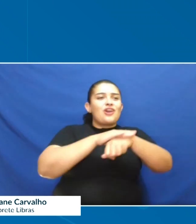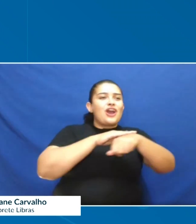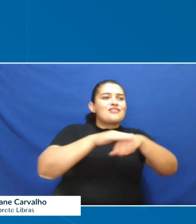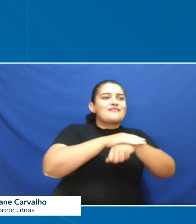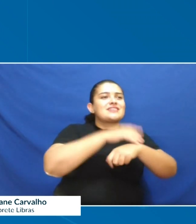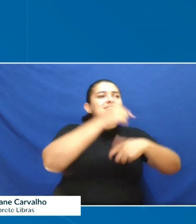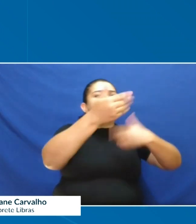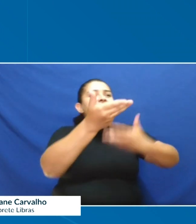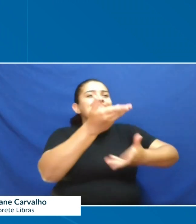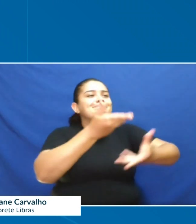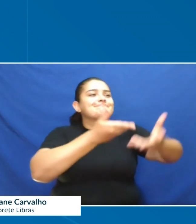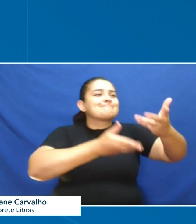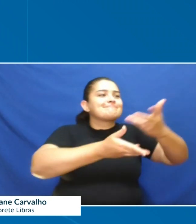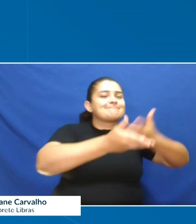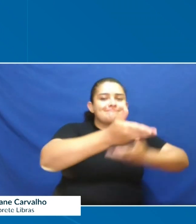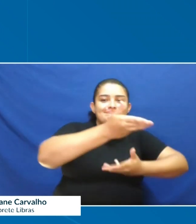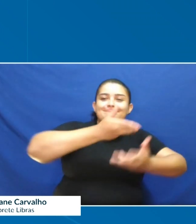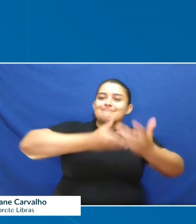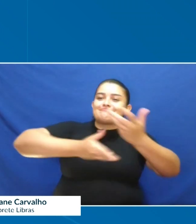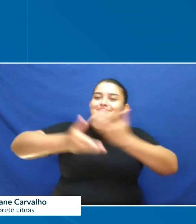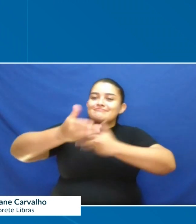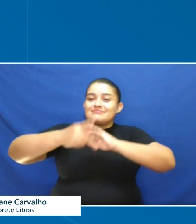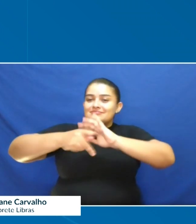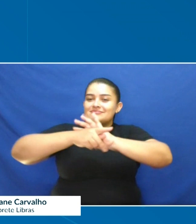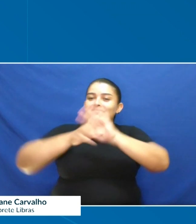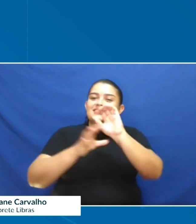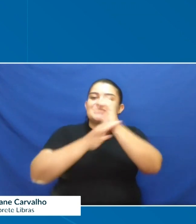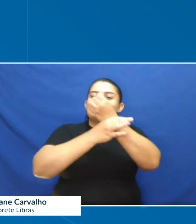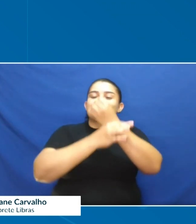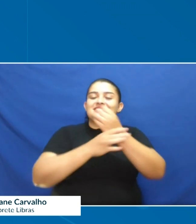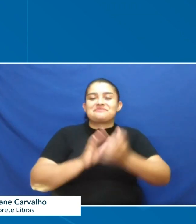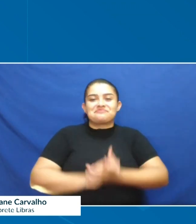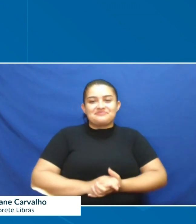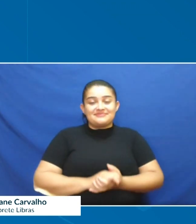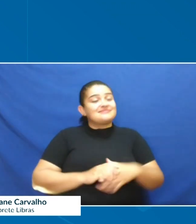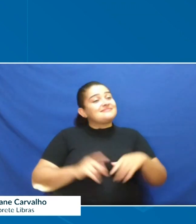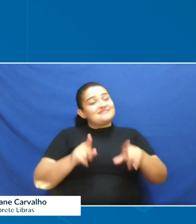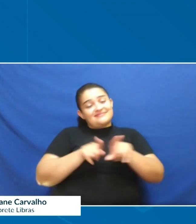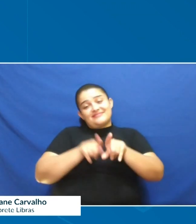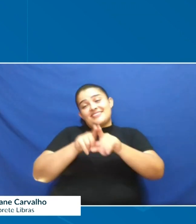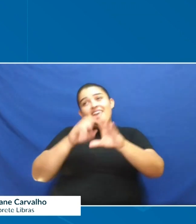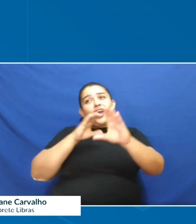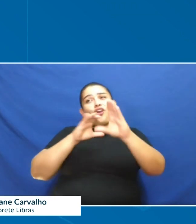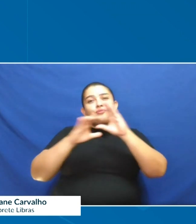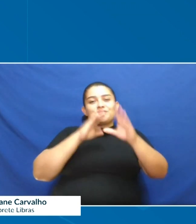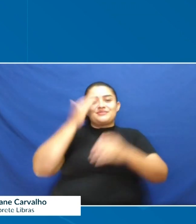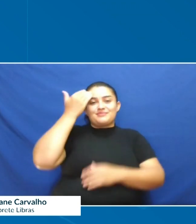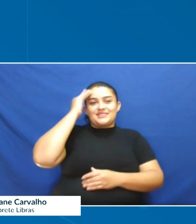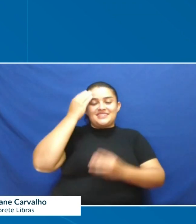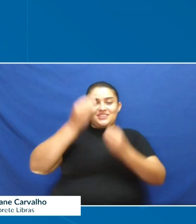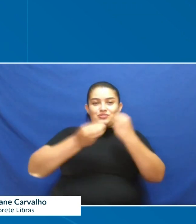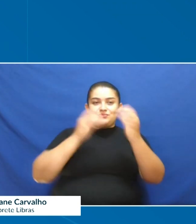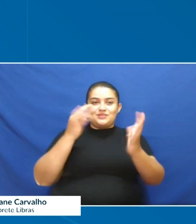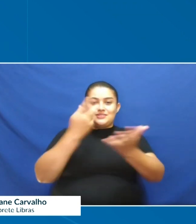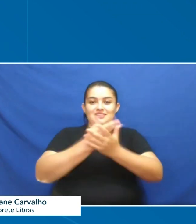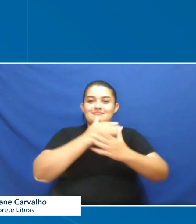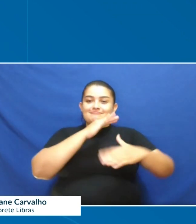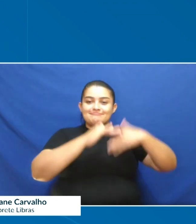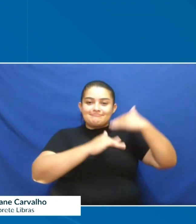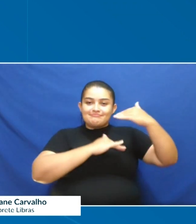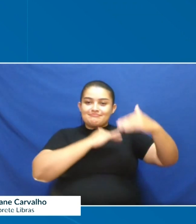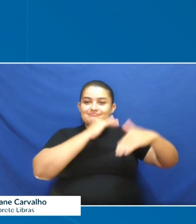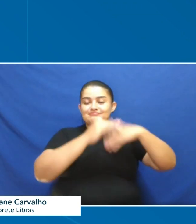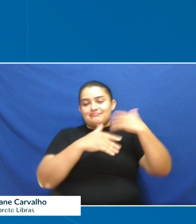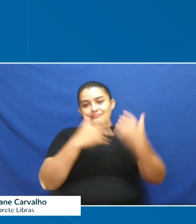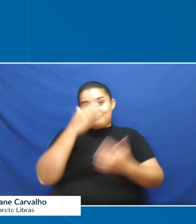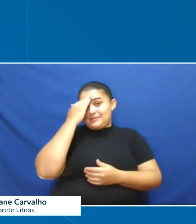claro, segurança, né, máscara, tudo, mas você tem que estar em comunicação para entender o ambiente que você está entrando, ainda mais uma pessoa que é estagiária e